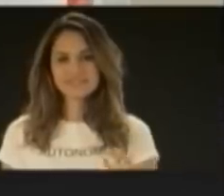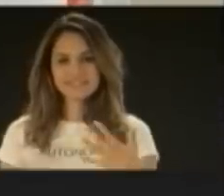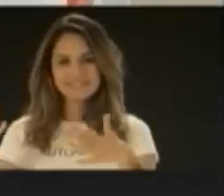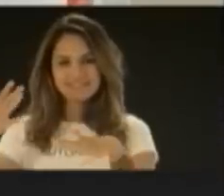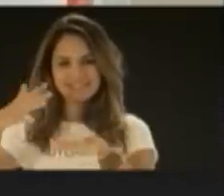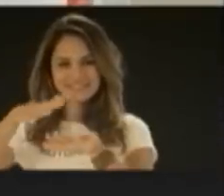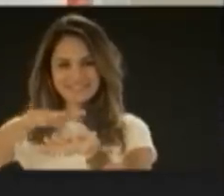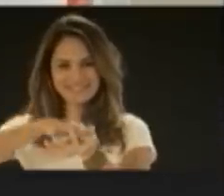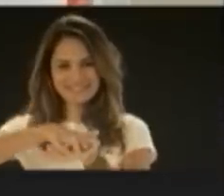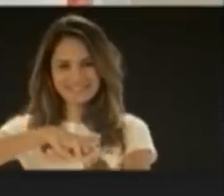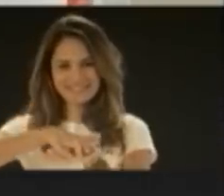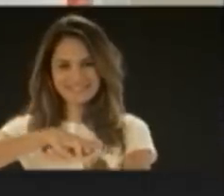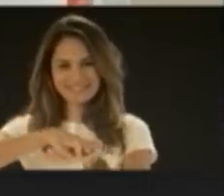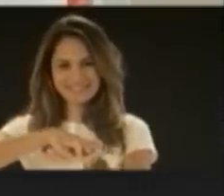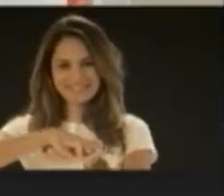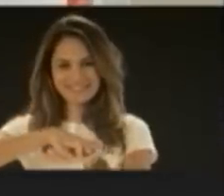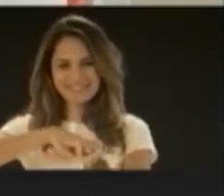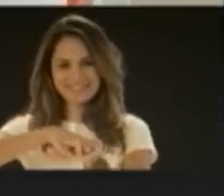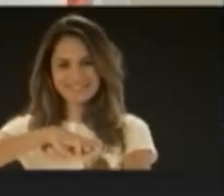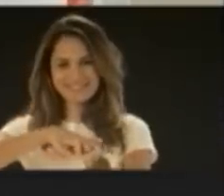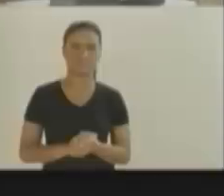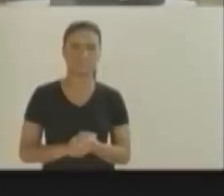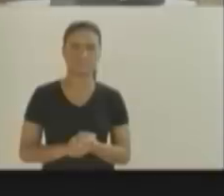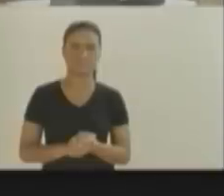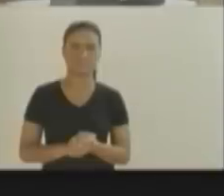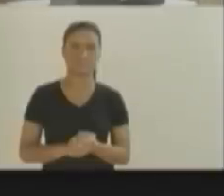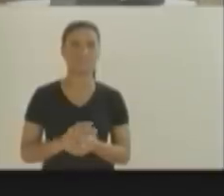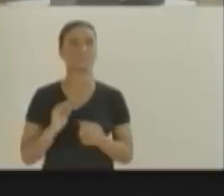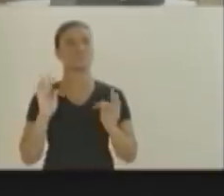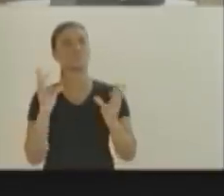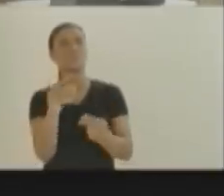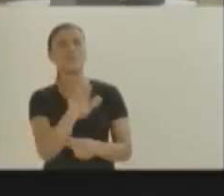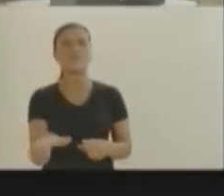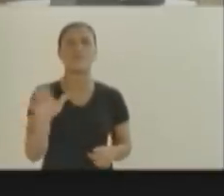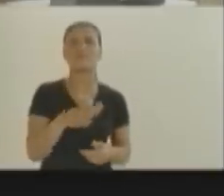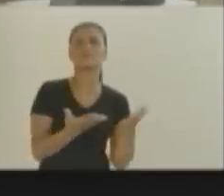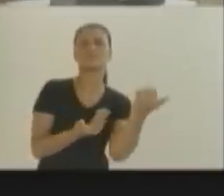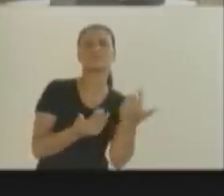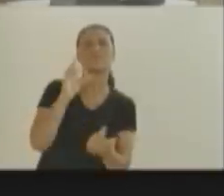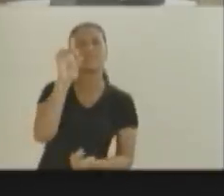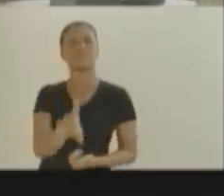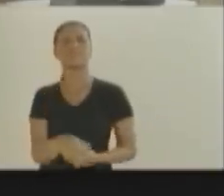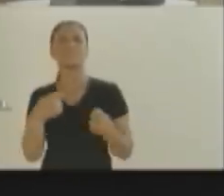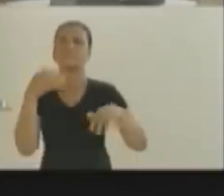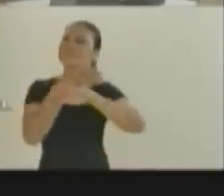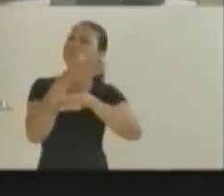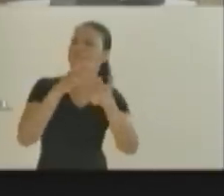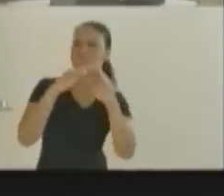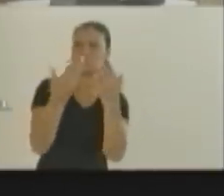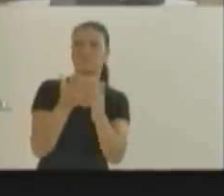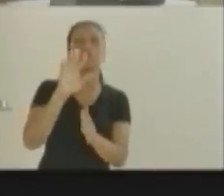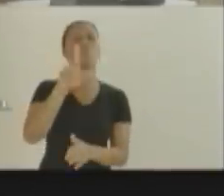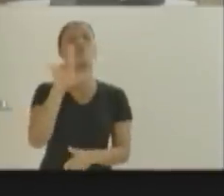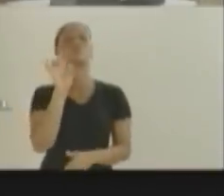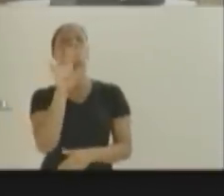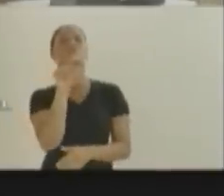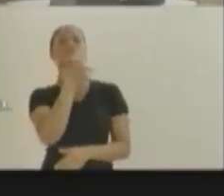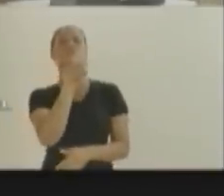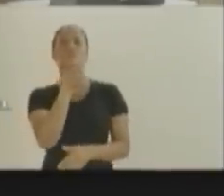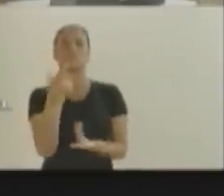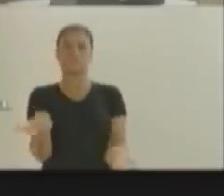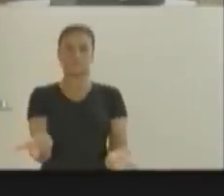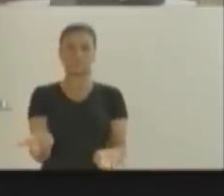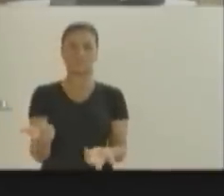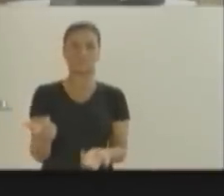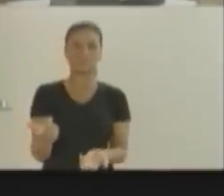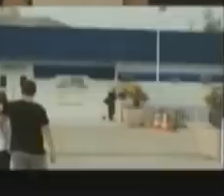palavra inclusão. Vanessa faz o sinal. Toda criança e jovem com deficiência tem que frequentar a escola. Mas